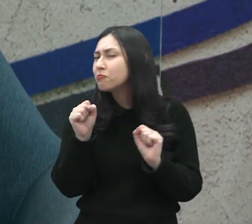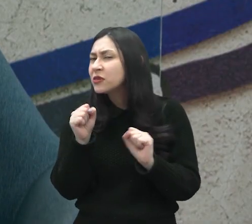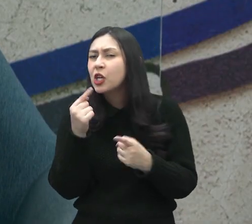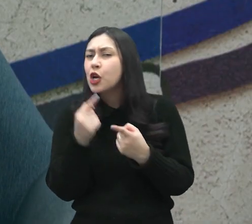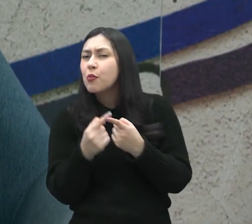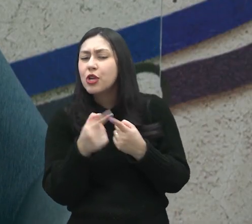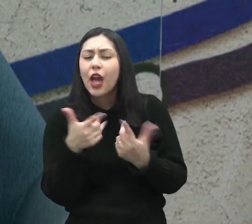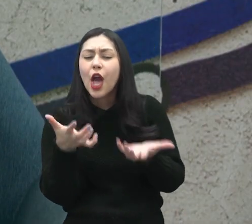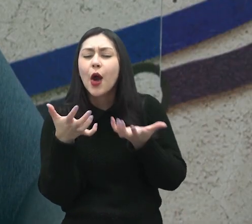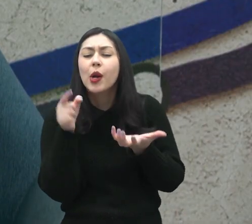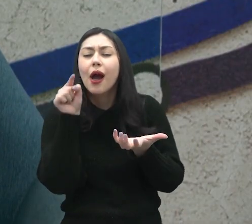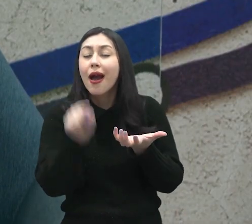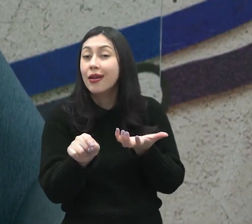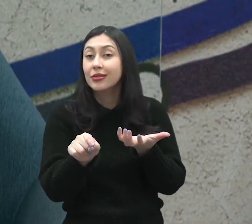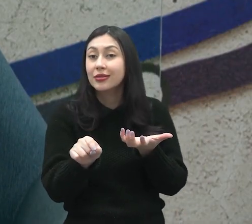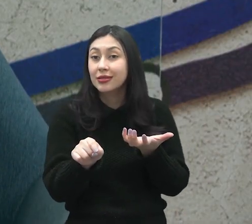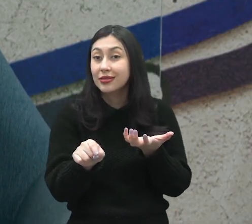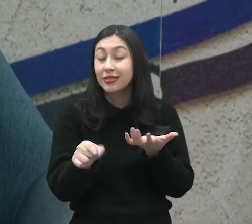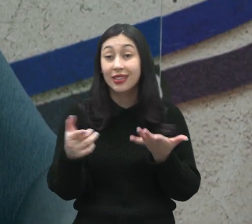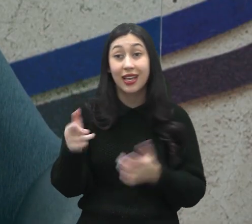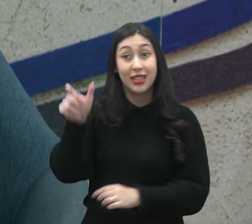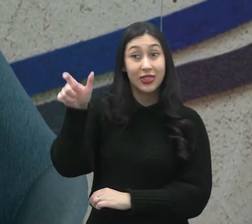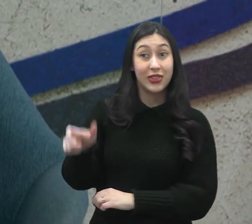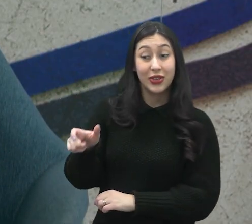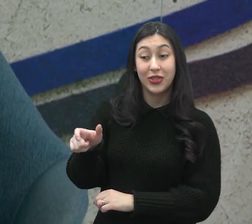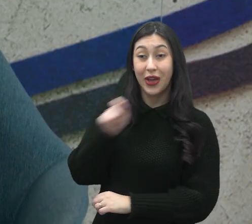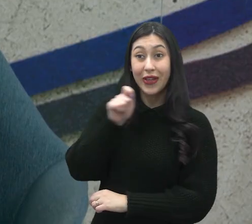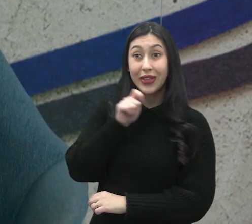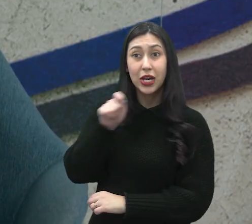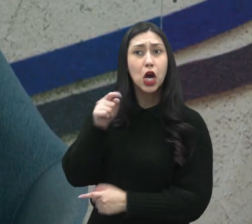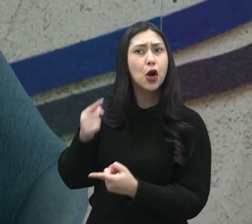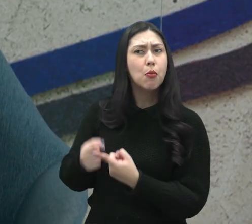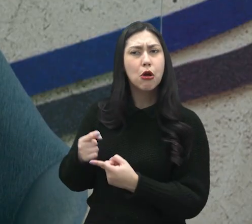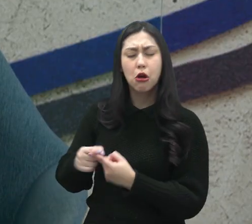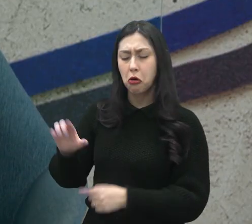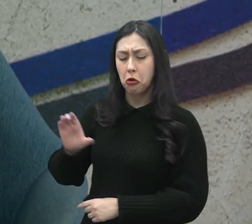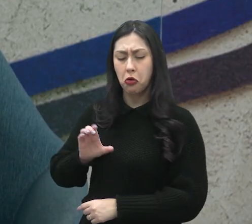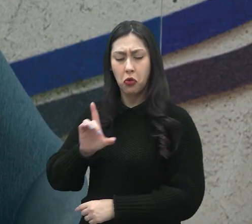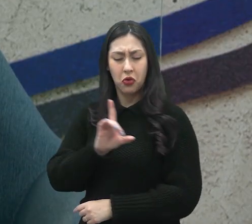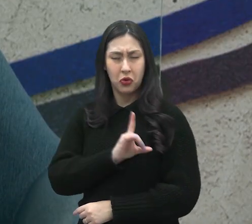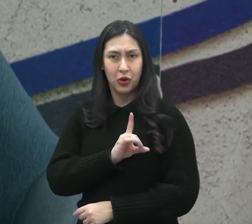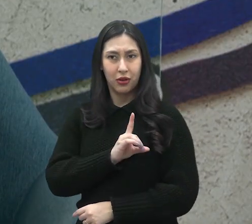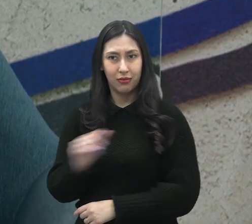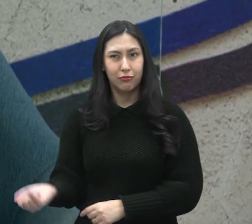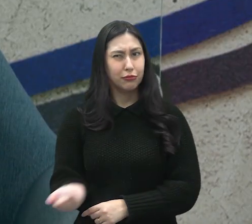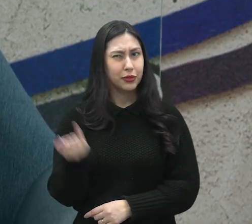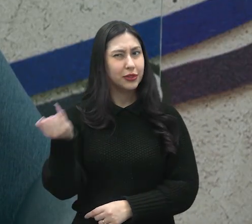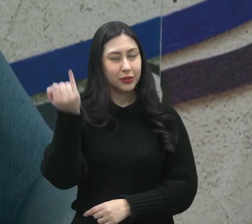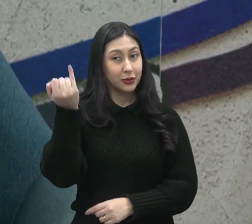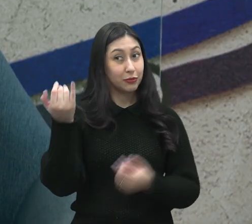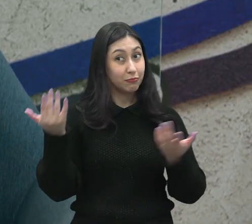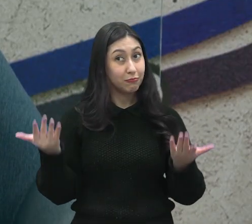isso é importante para mim? No caso do entrevistado, né? Por que ser coordenador de pessoas para ele é